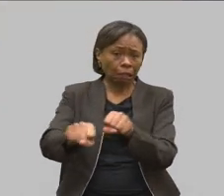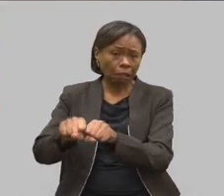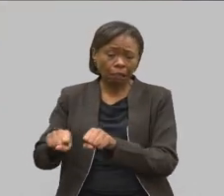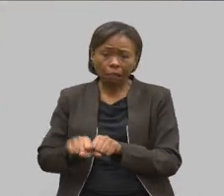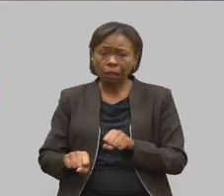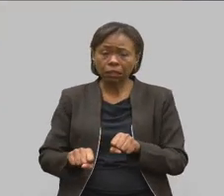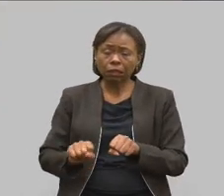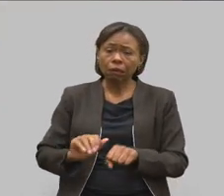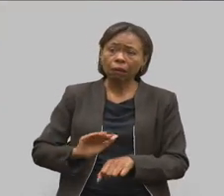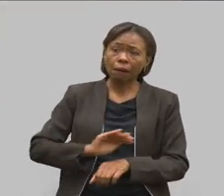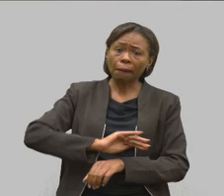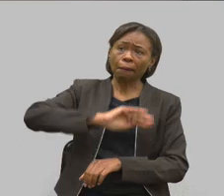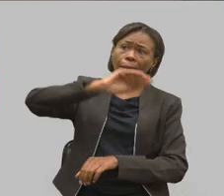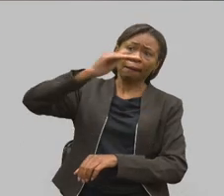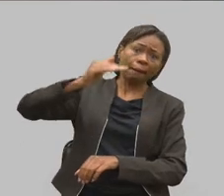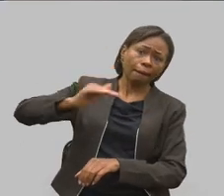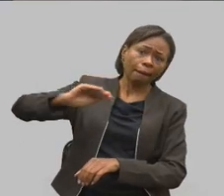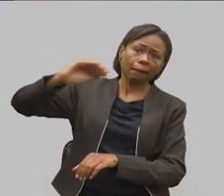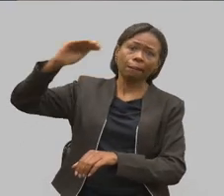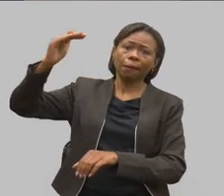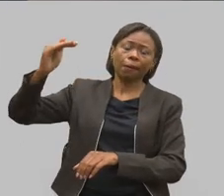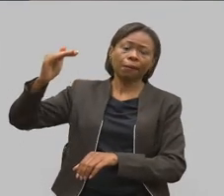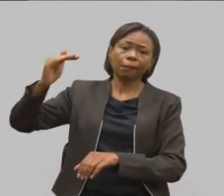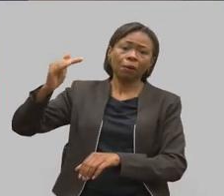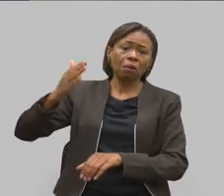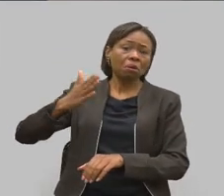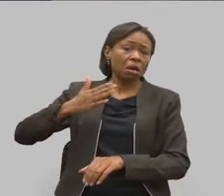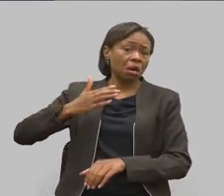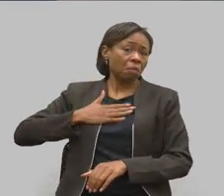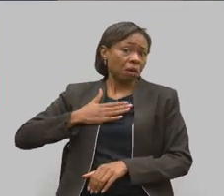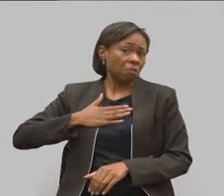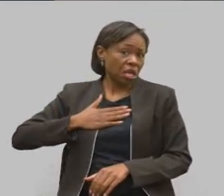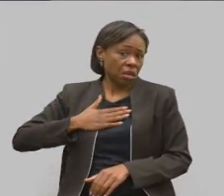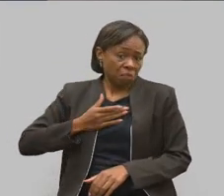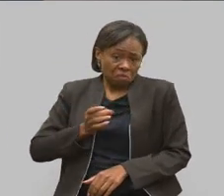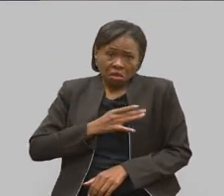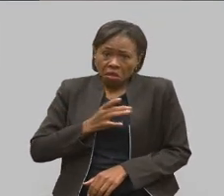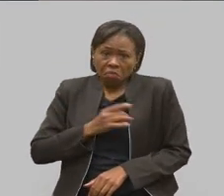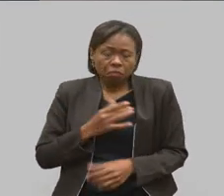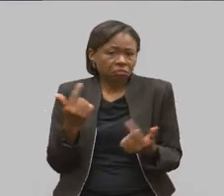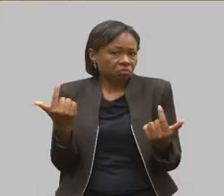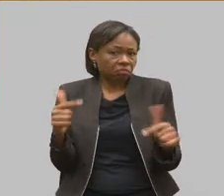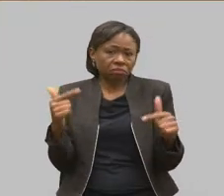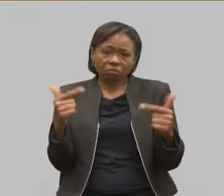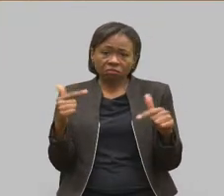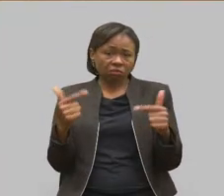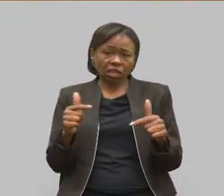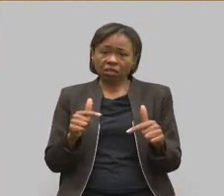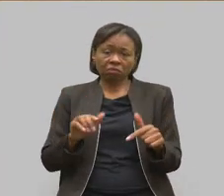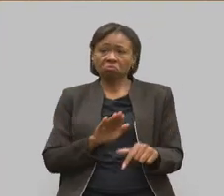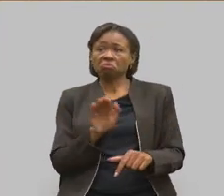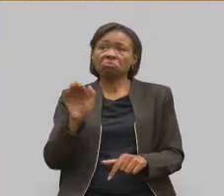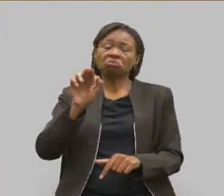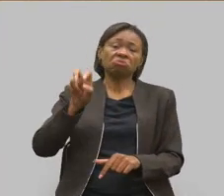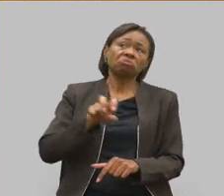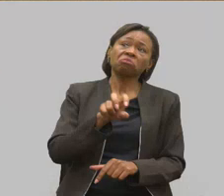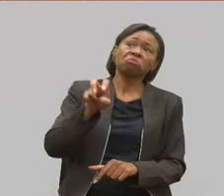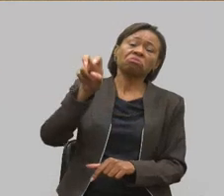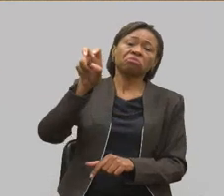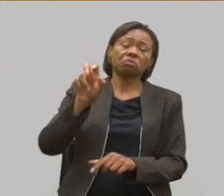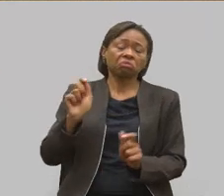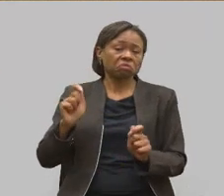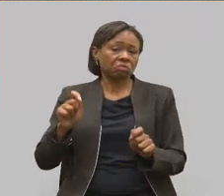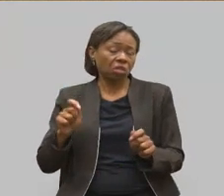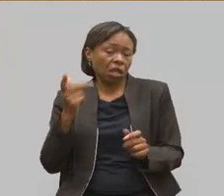morro nenuma Ladeira para mim é sinônimo de medo hoje eu consigo eh